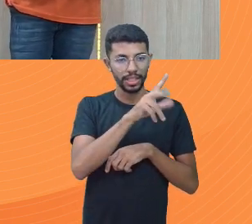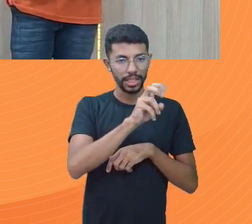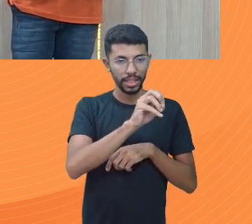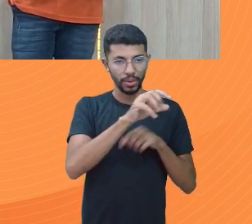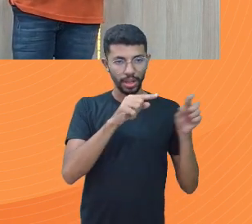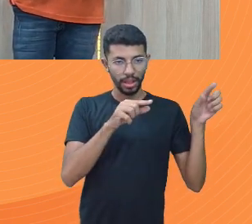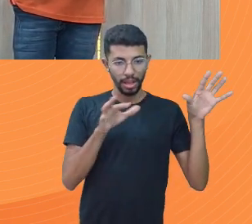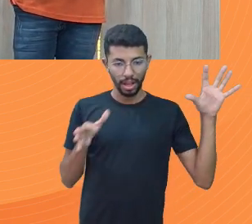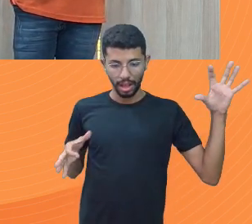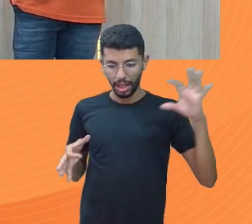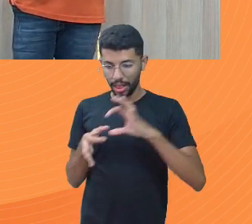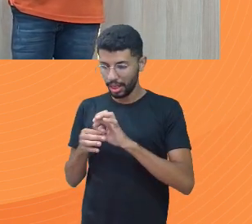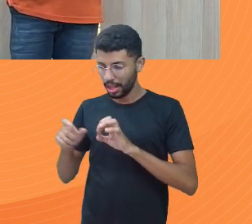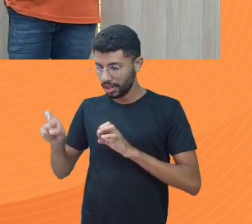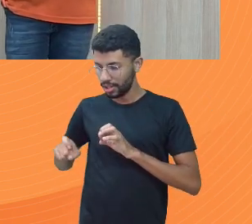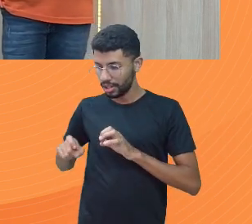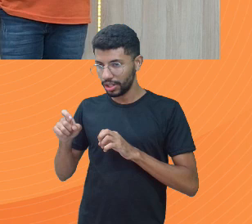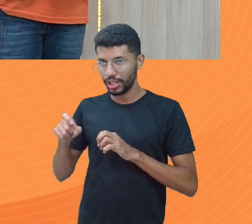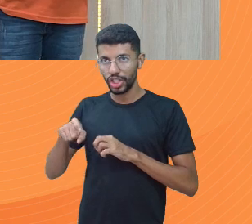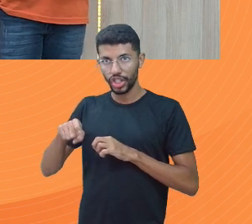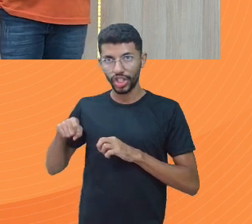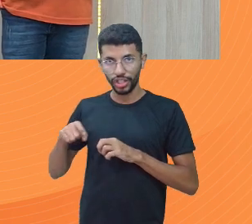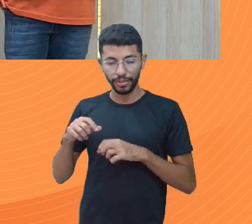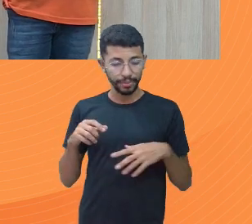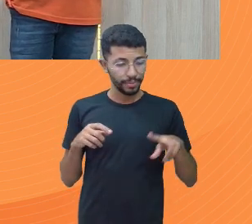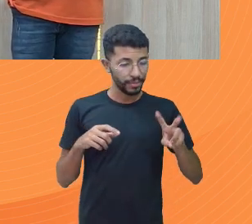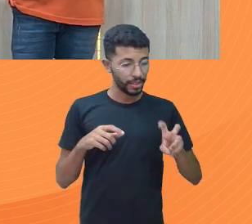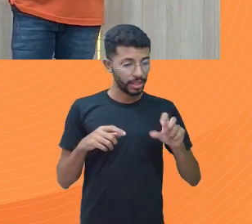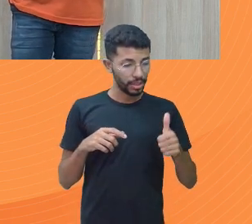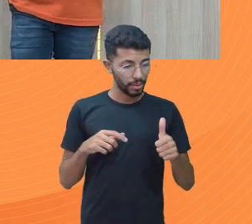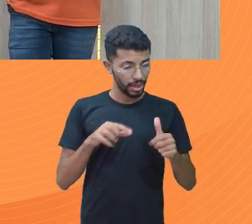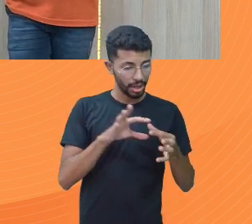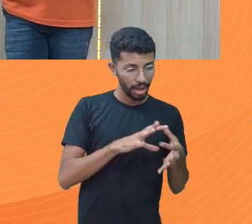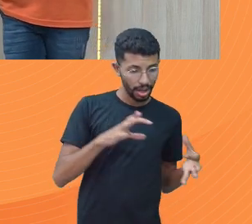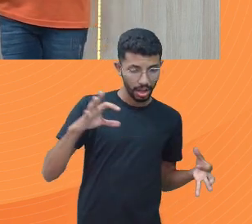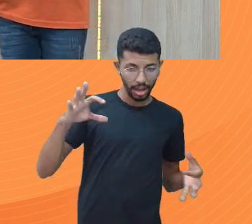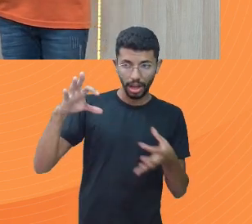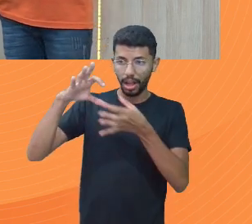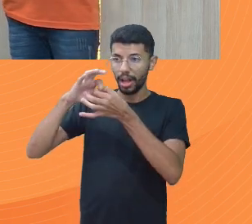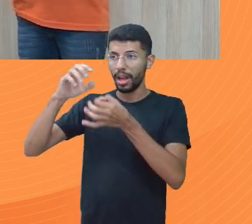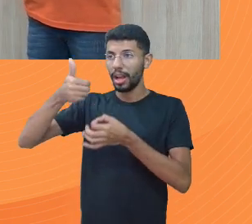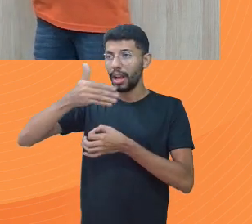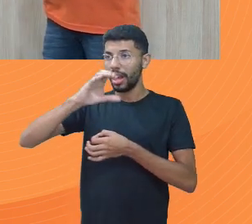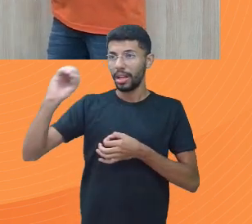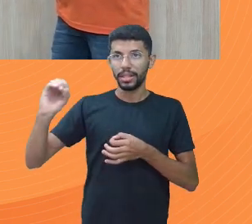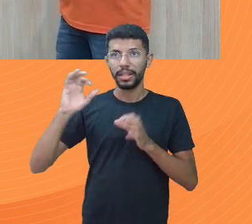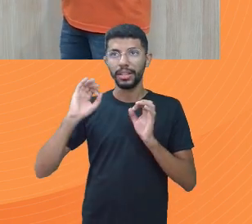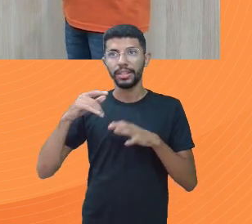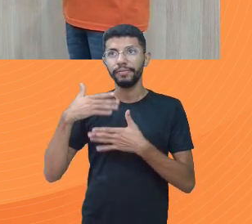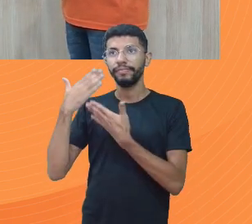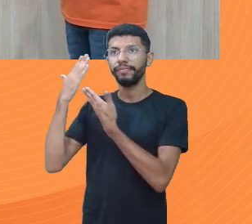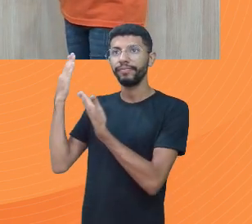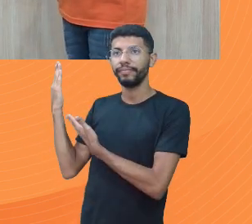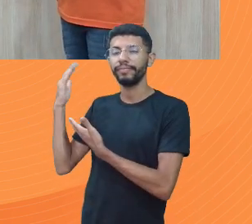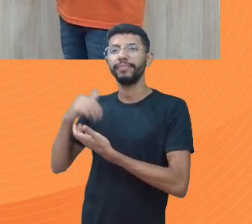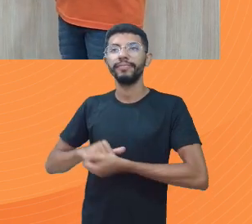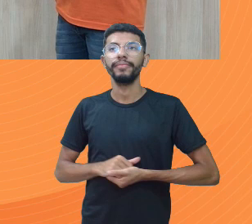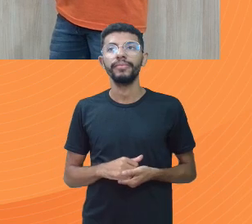x e vou multiplicar o 51 pelo 100. Ficamos com isso daqui, ó, pessoal. E